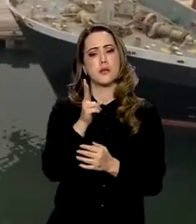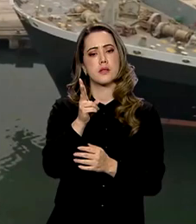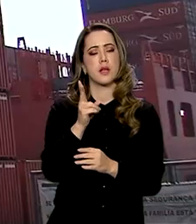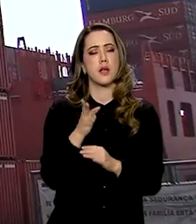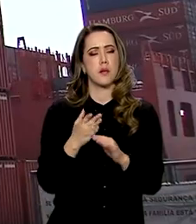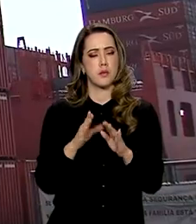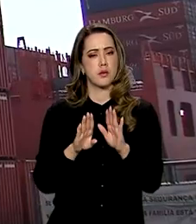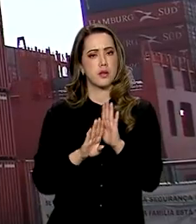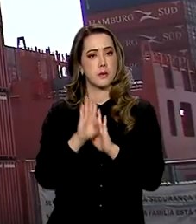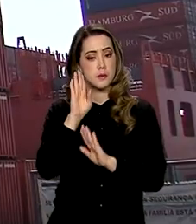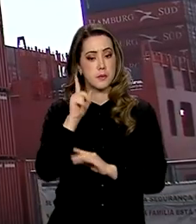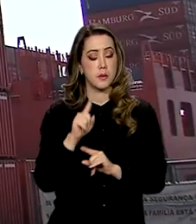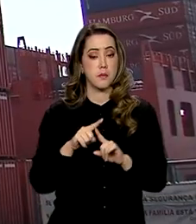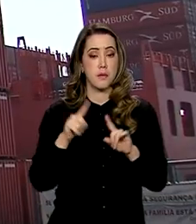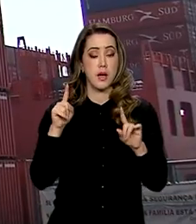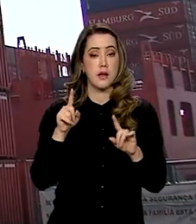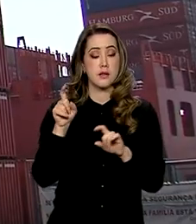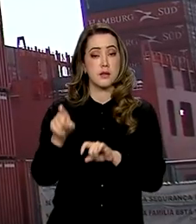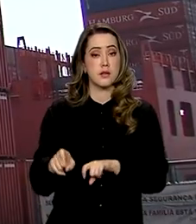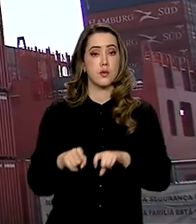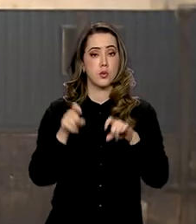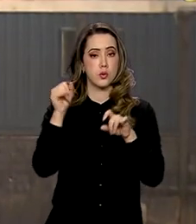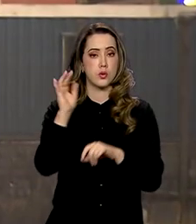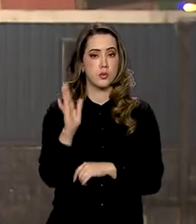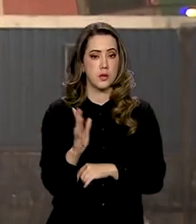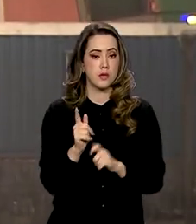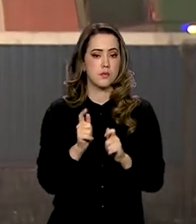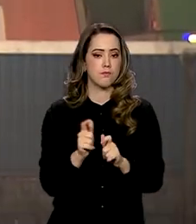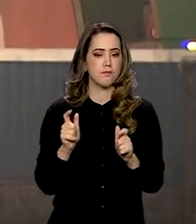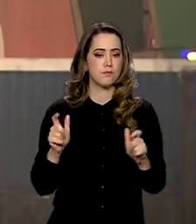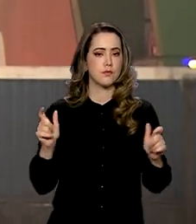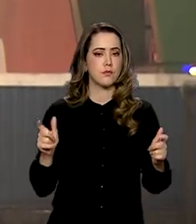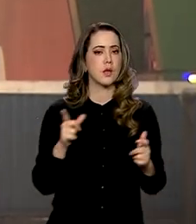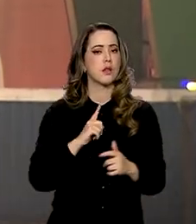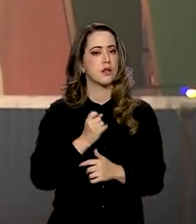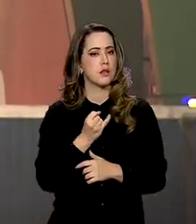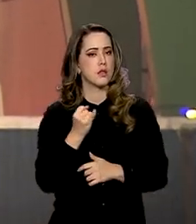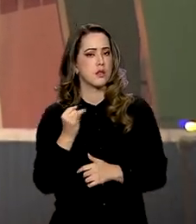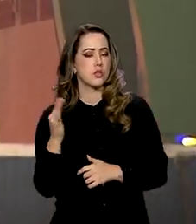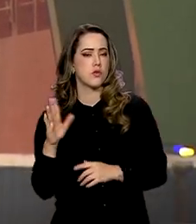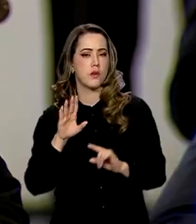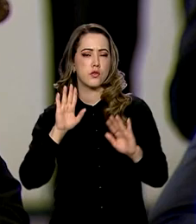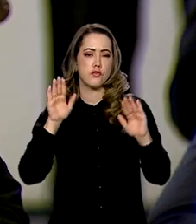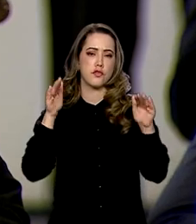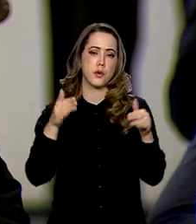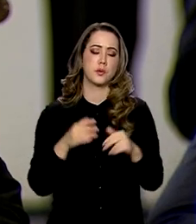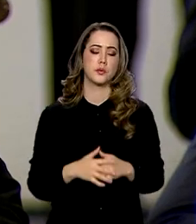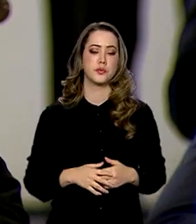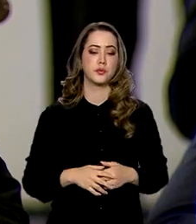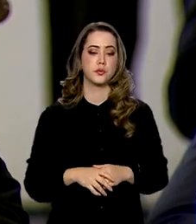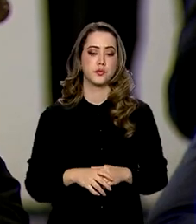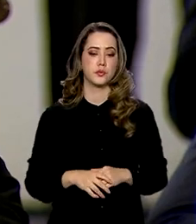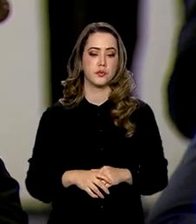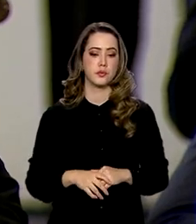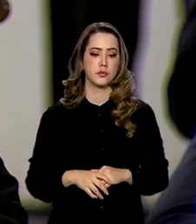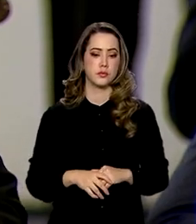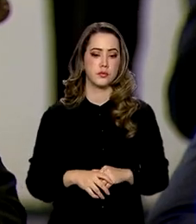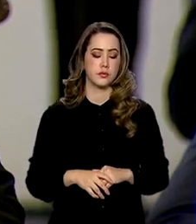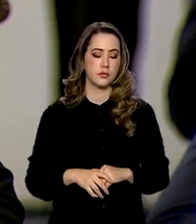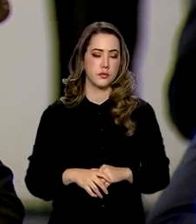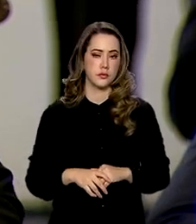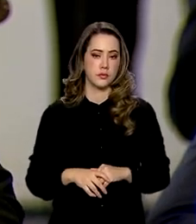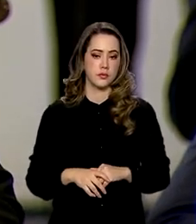mas O agronegócio brasileiro quer ainda mais e já tem alguns alvos na mira a habilitação de